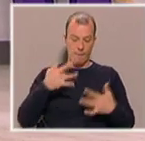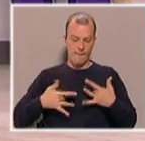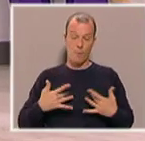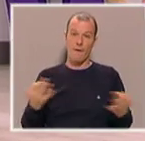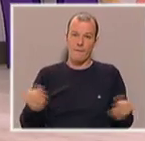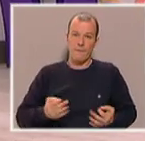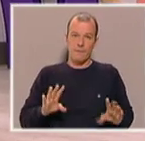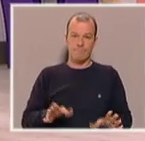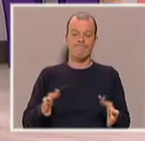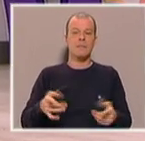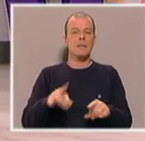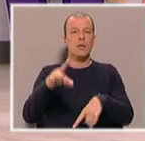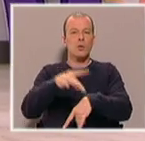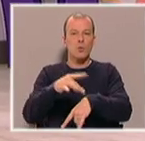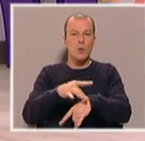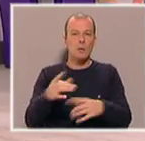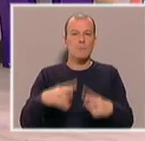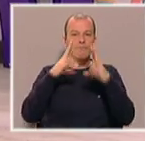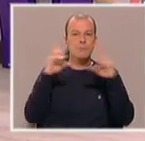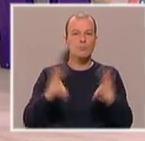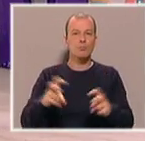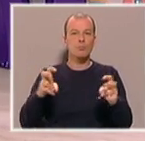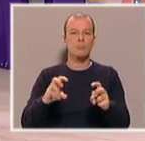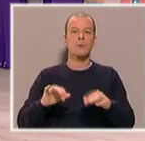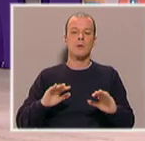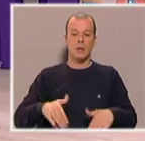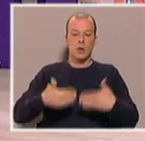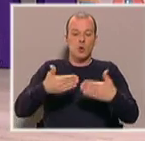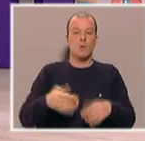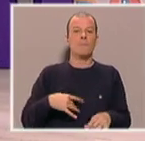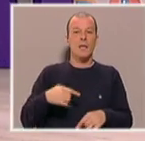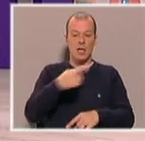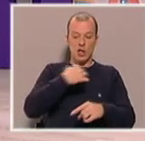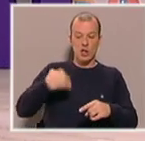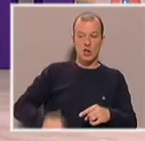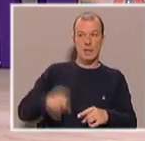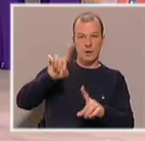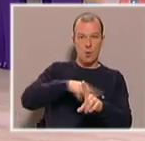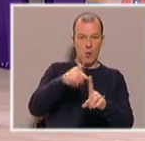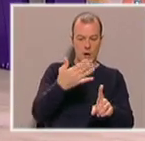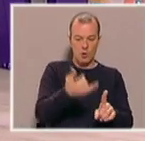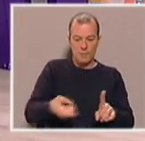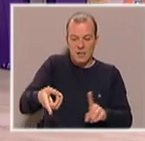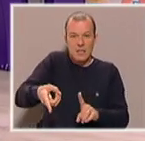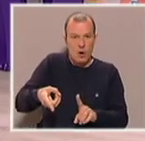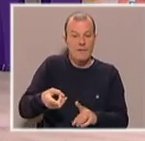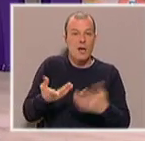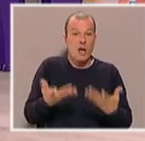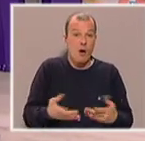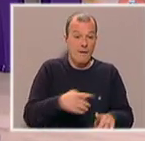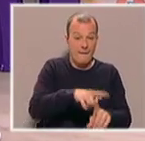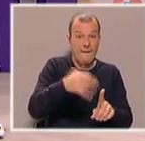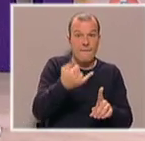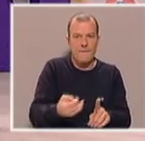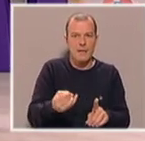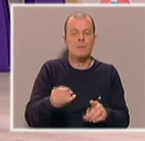pulmões. Foi uma doença que foi detectada, iniciou-se na China no final do ano 2019 e agora no ano 2020 começou